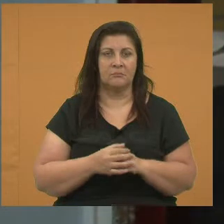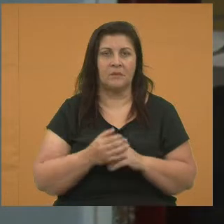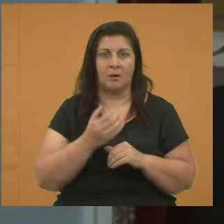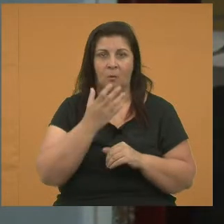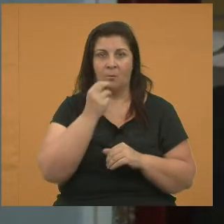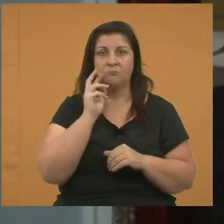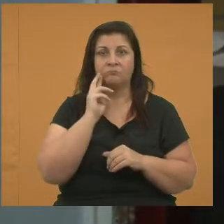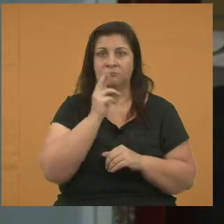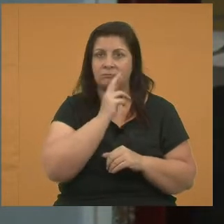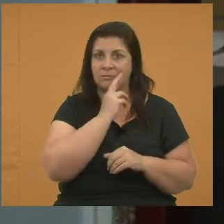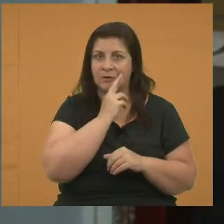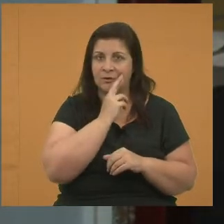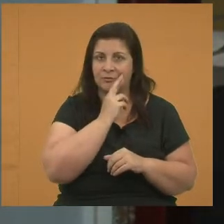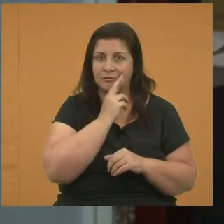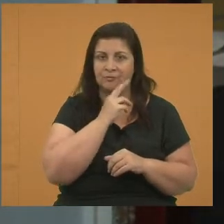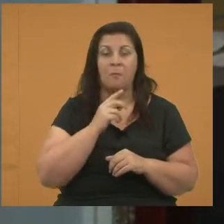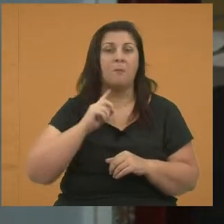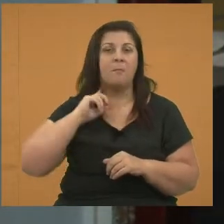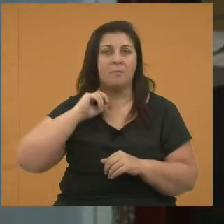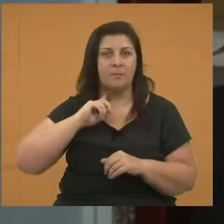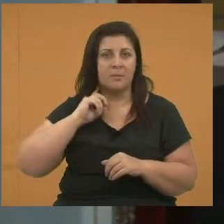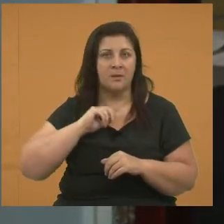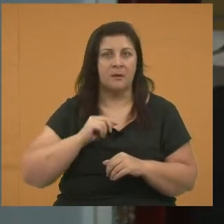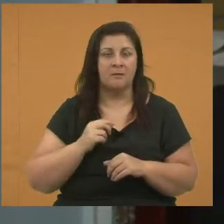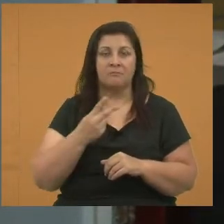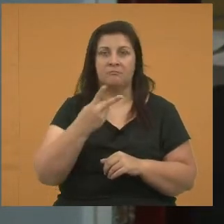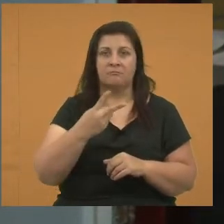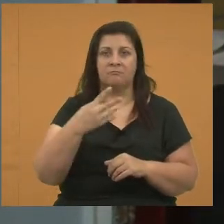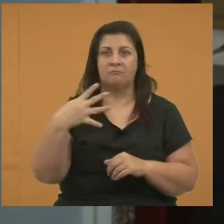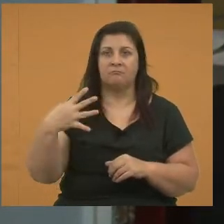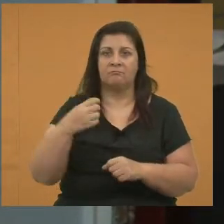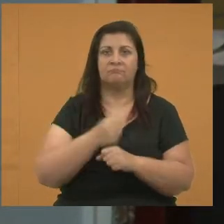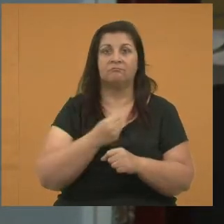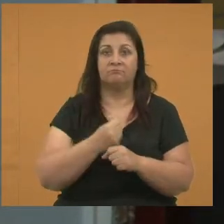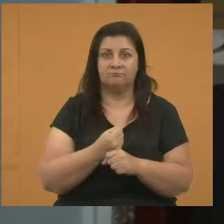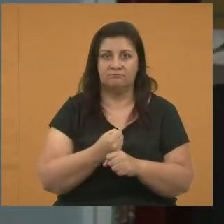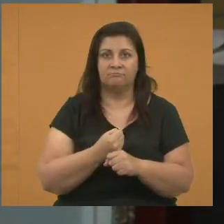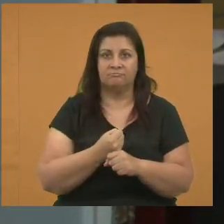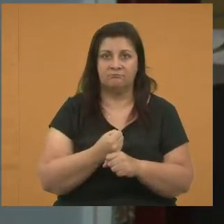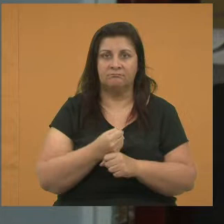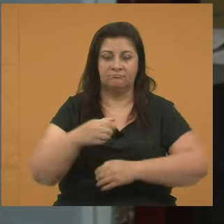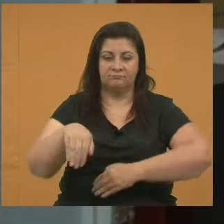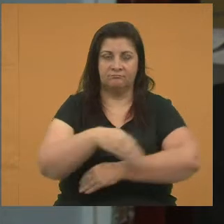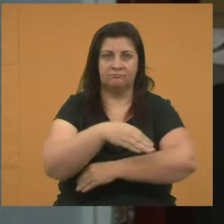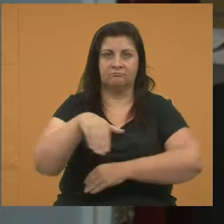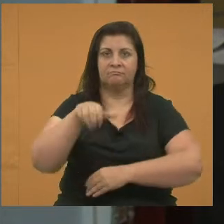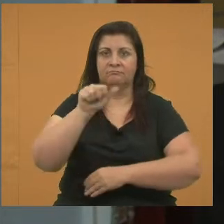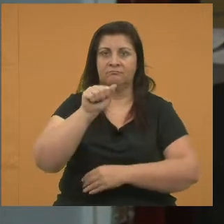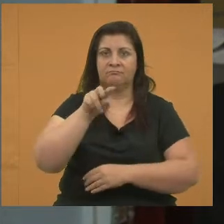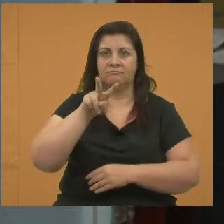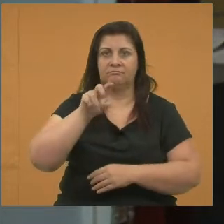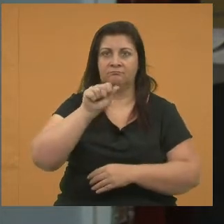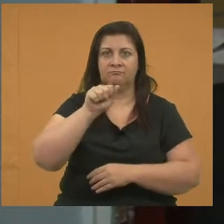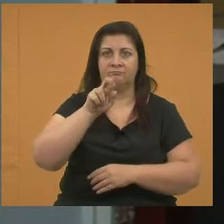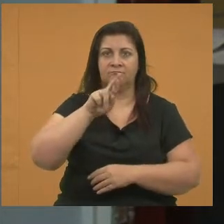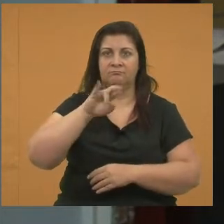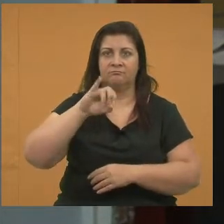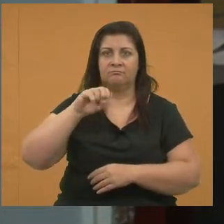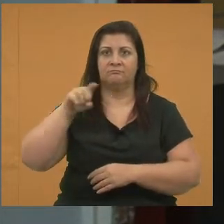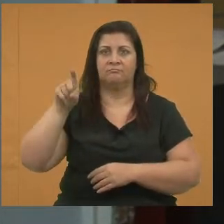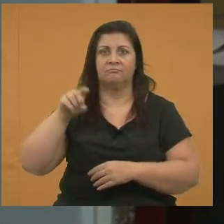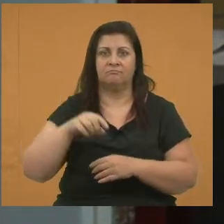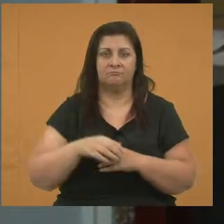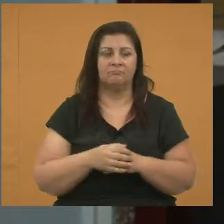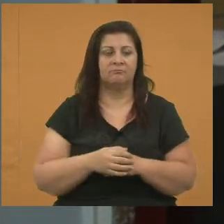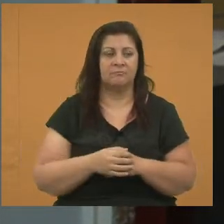aí na nossa cidade há 24 anos, instalado ali na Avenida Avareí, né, a gerência